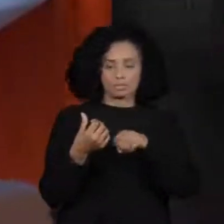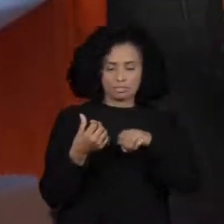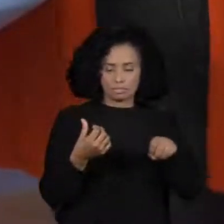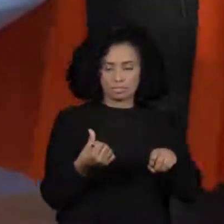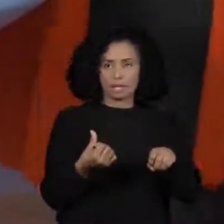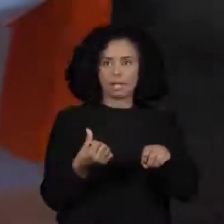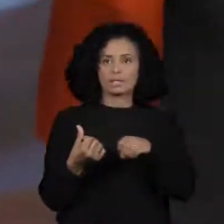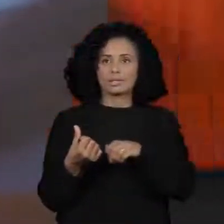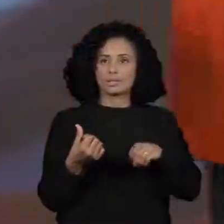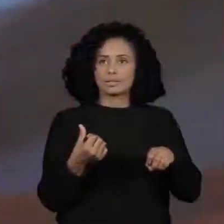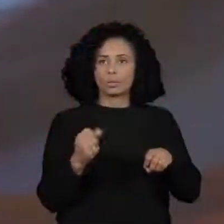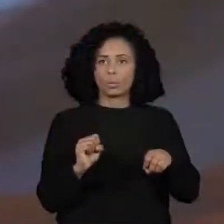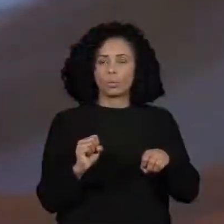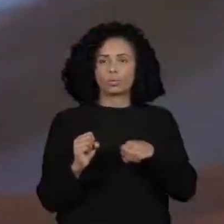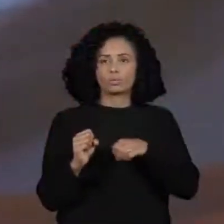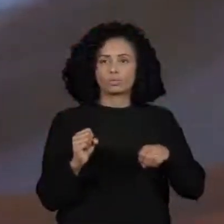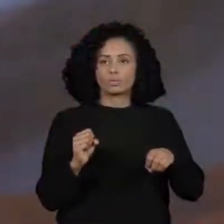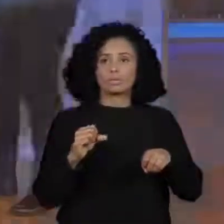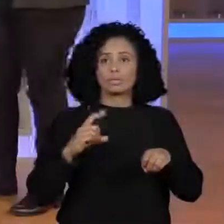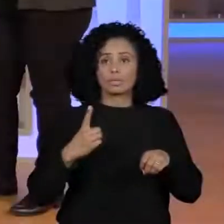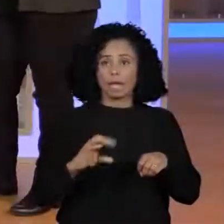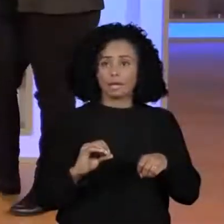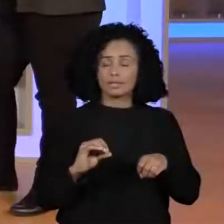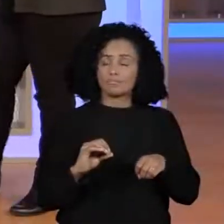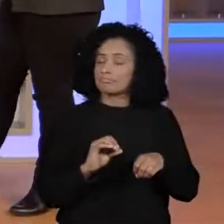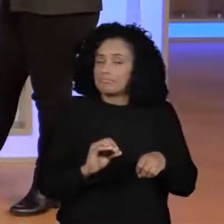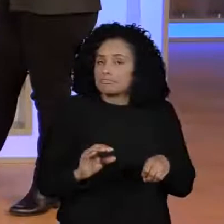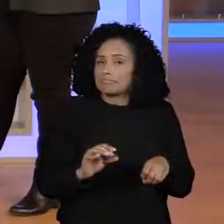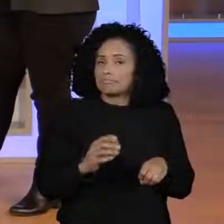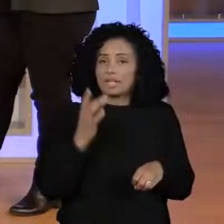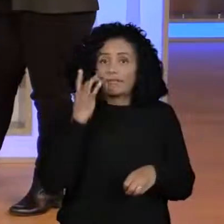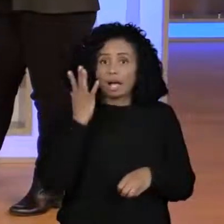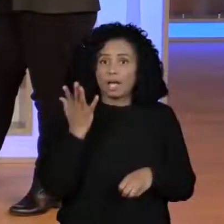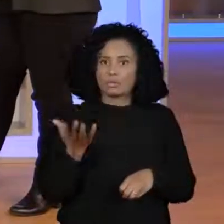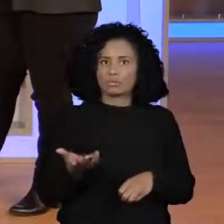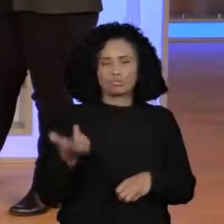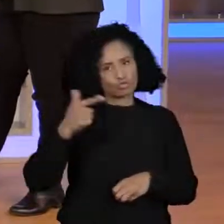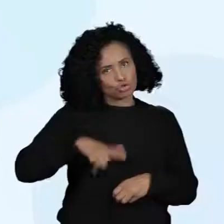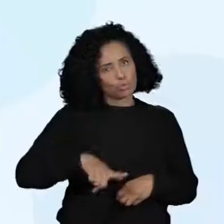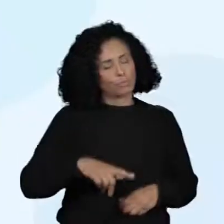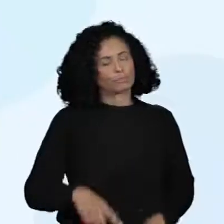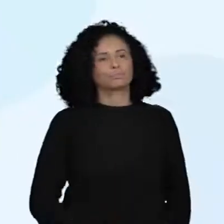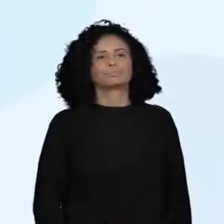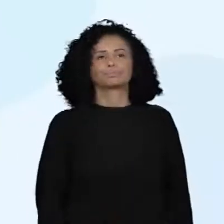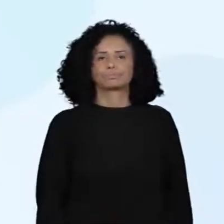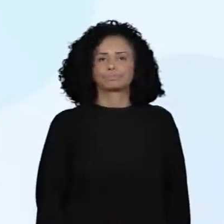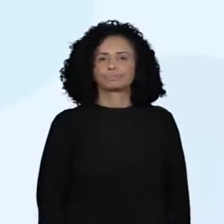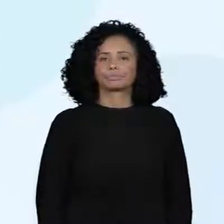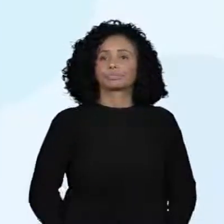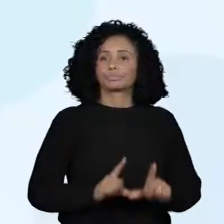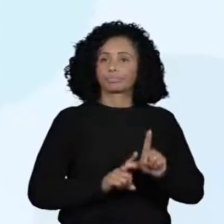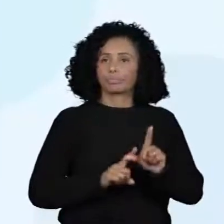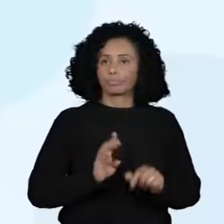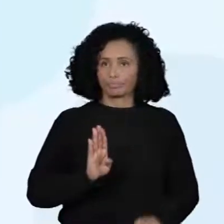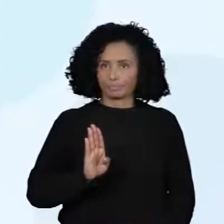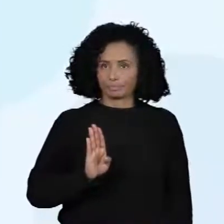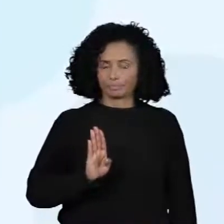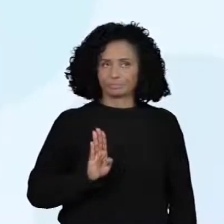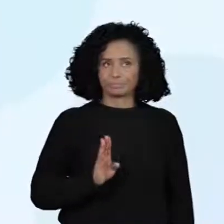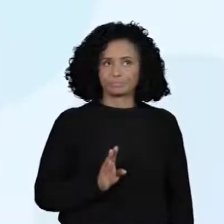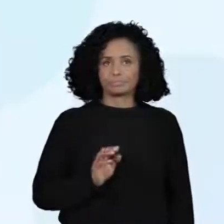resultado. Muito bem. Vamos para uma outra situação? Isso mesmo, letra B, Marcela tem